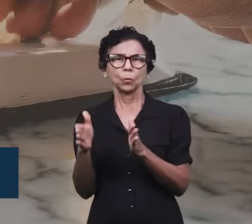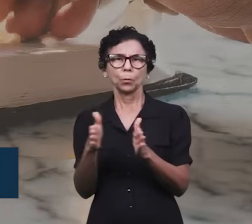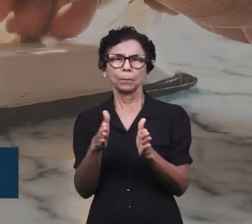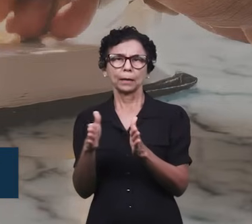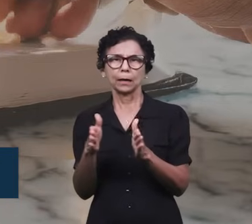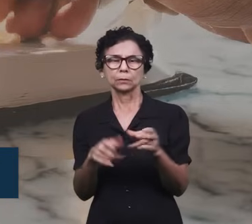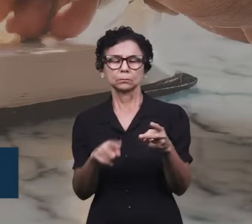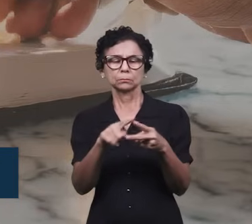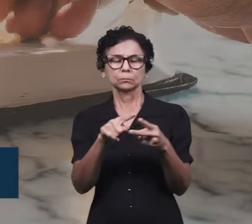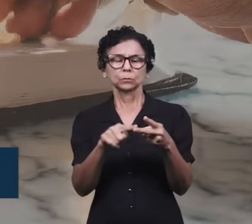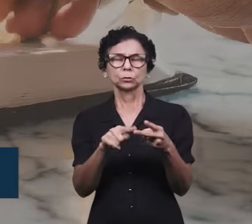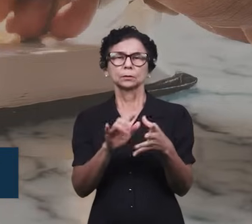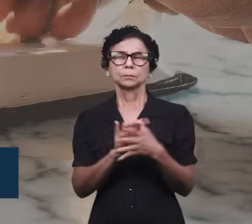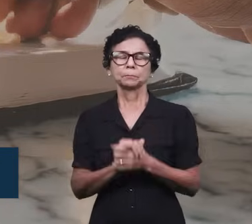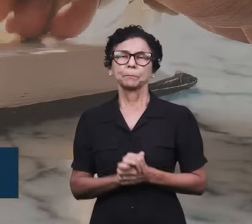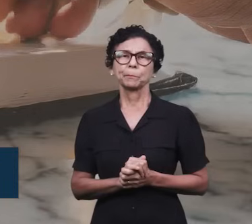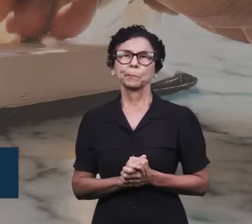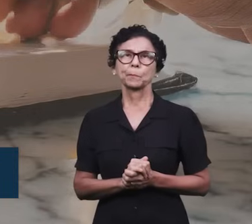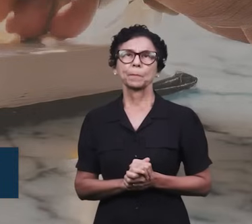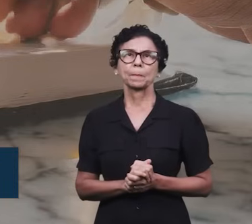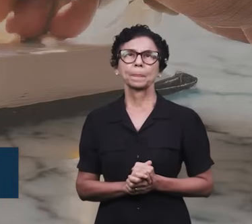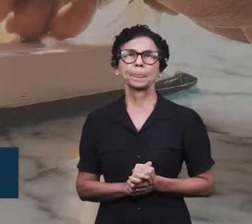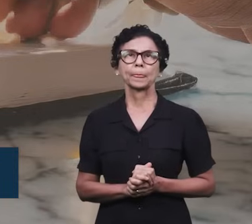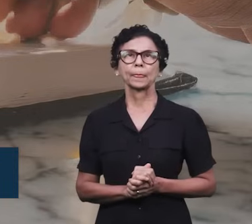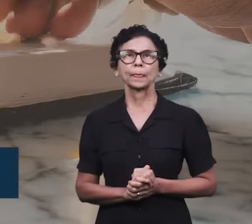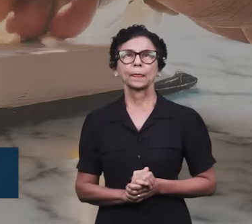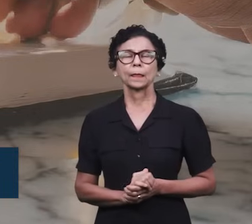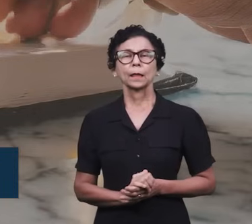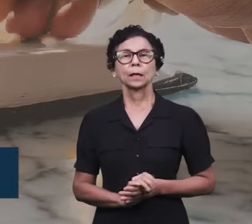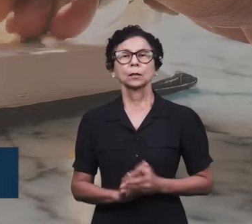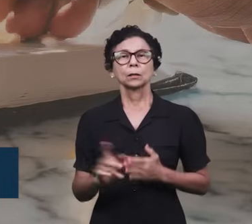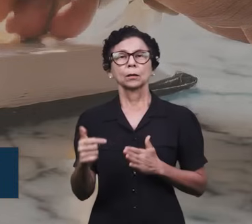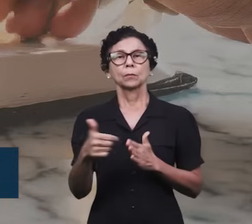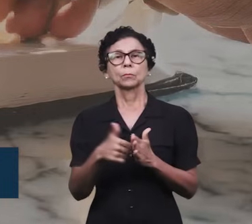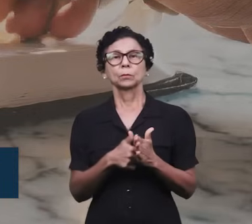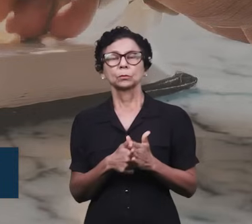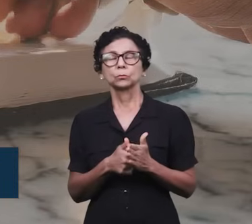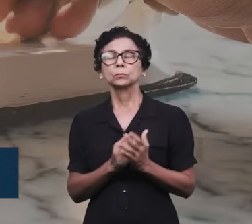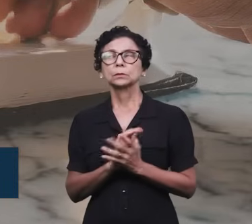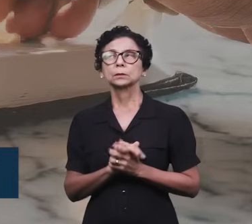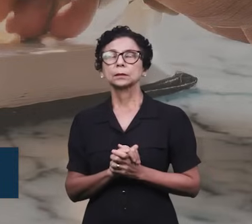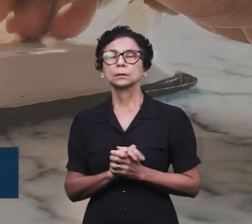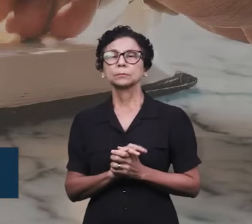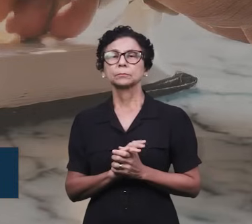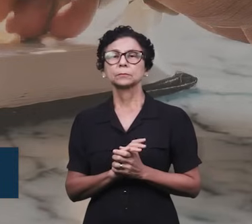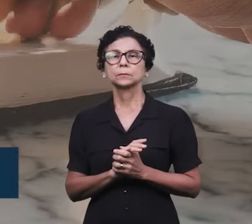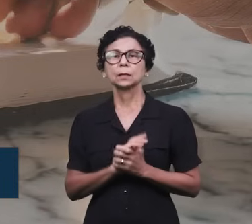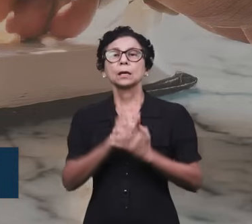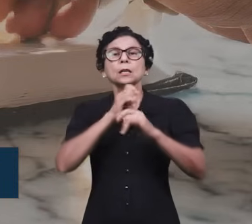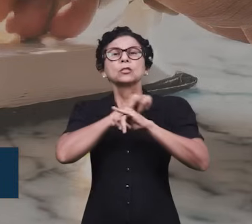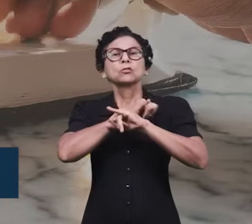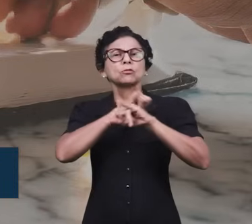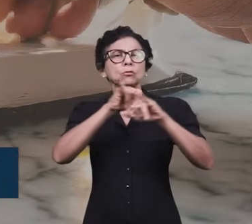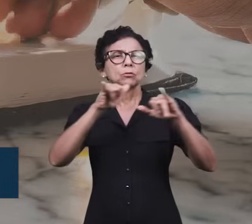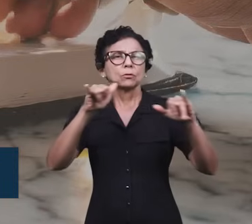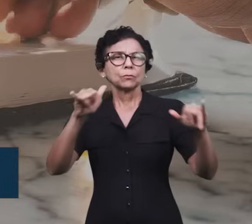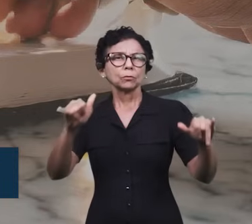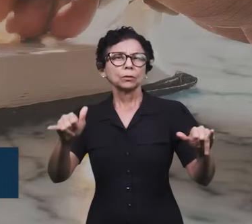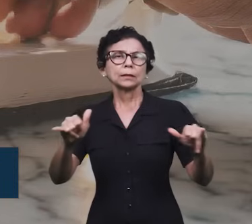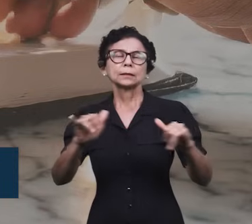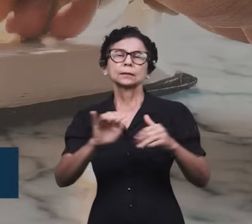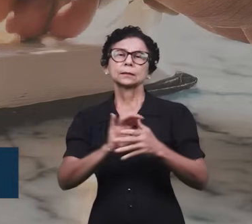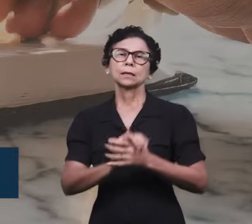que diz respeito à divulgação, irmãos, a divulgação ela é feita por meio de uma circular que é enviada